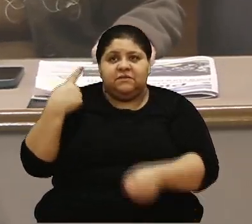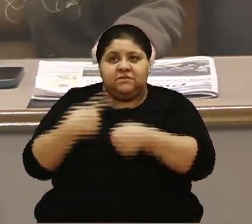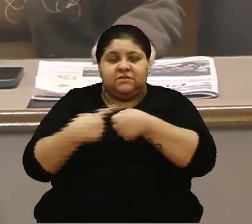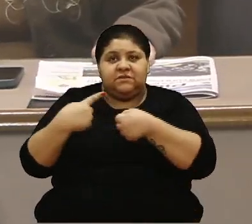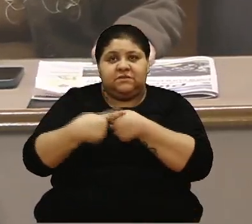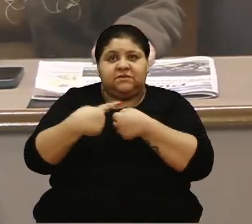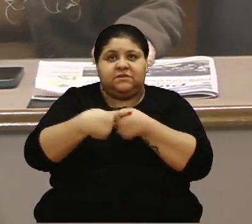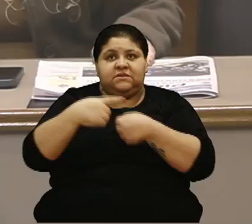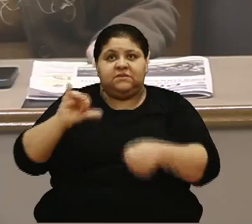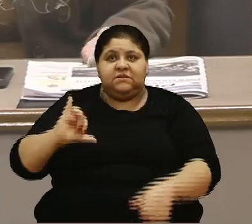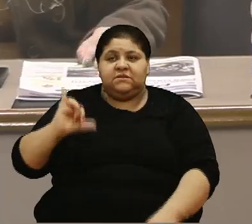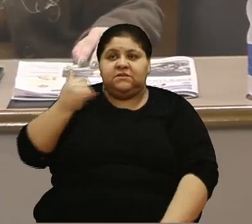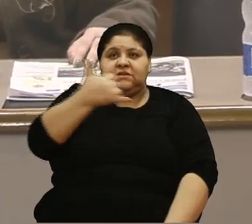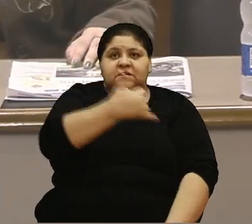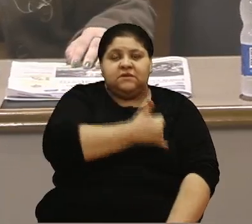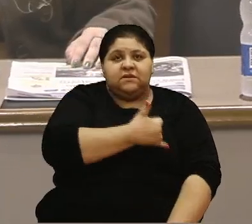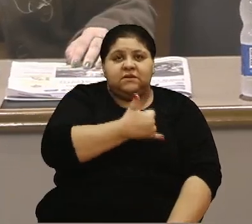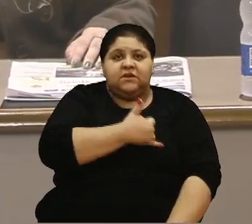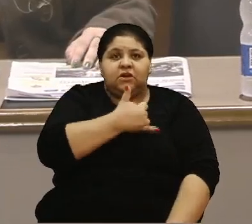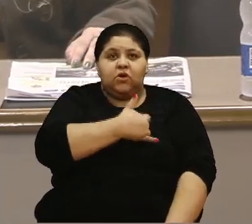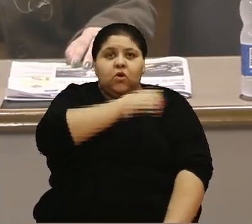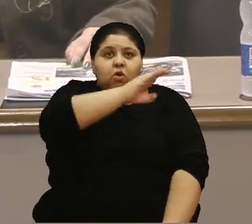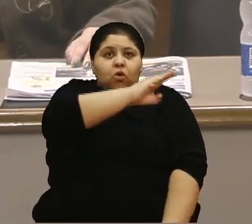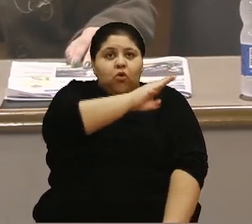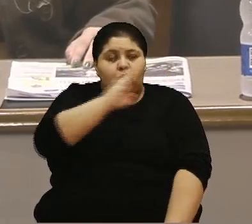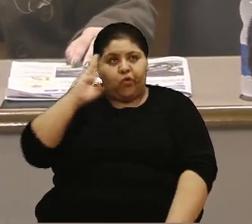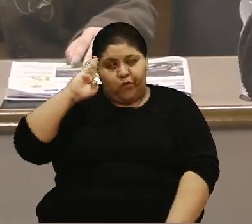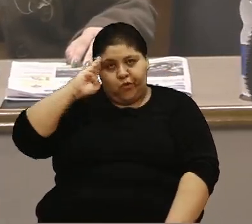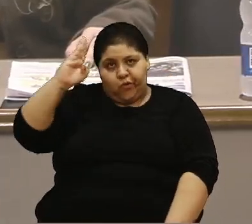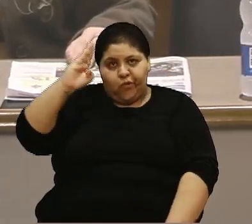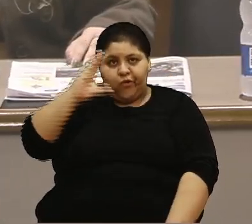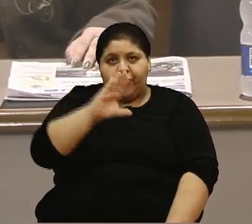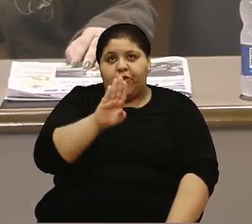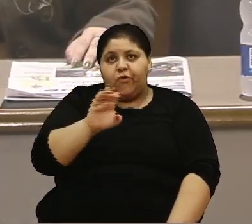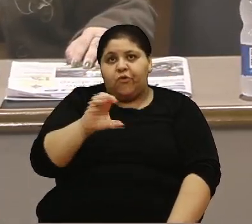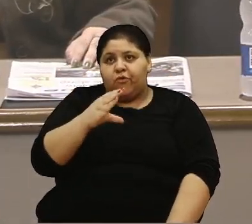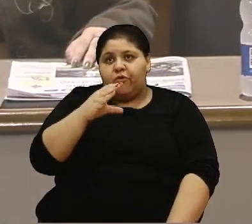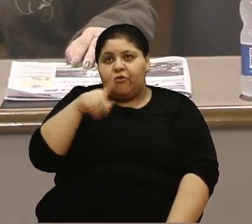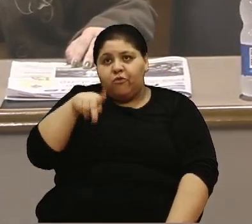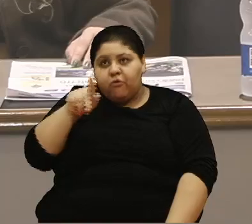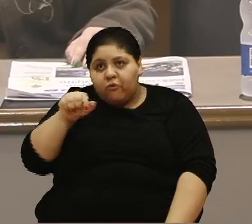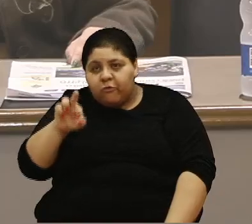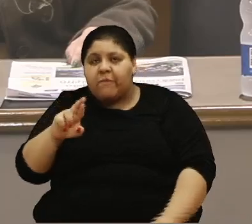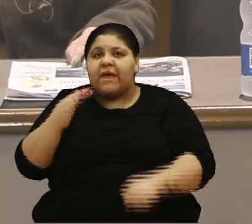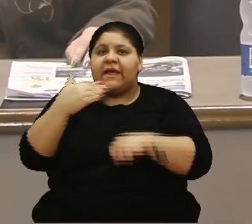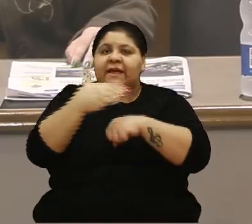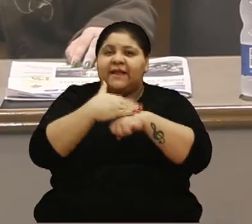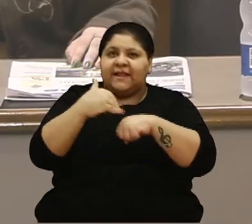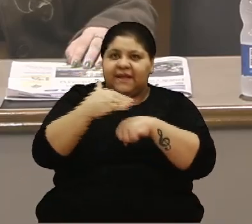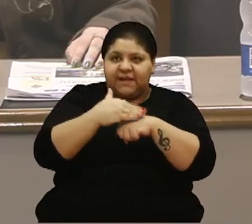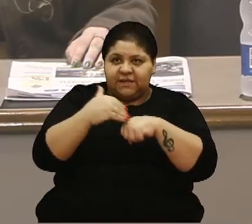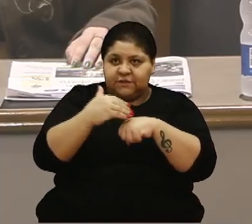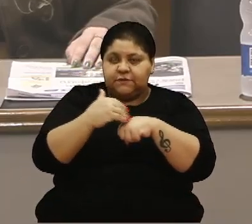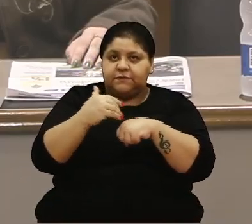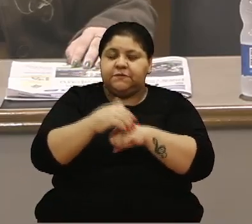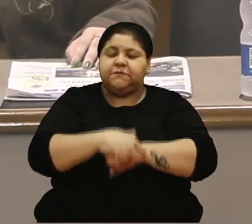Vacaria o comandante do 10º BPM, o coronel Becker, né, um camarada muito querido e...